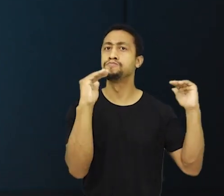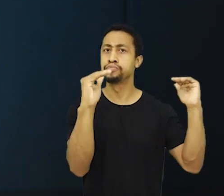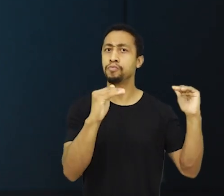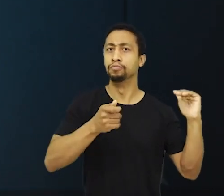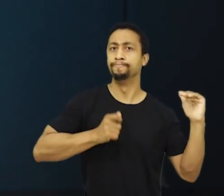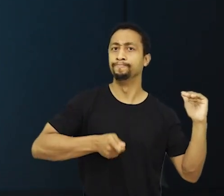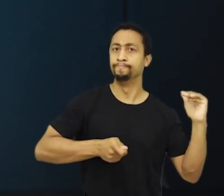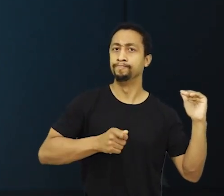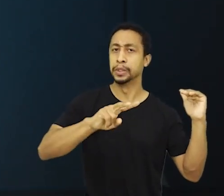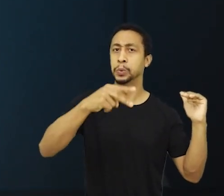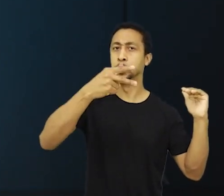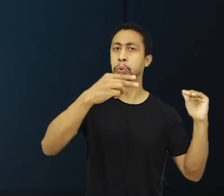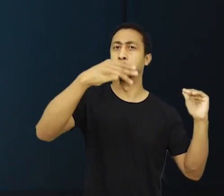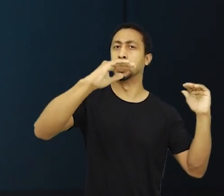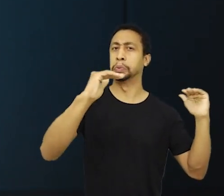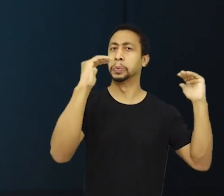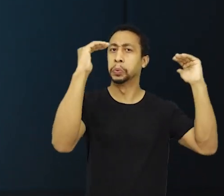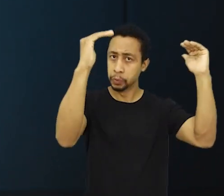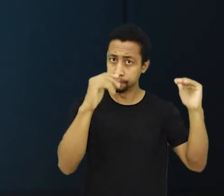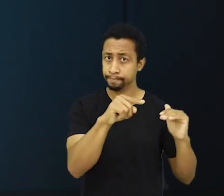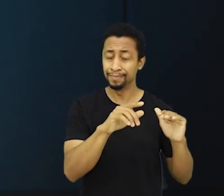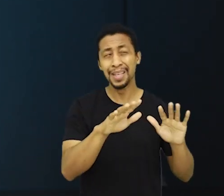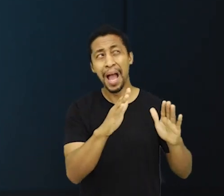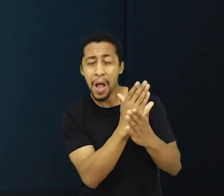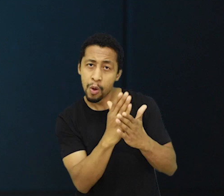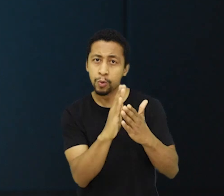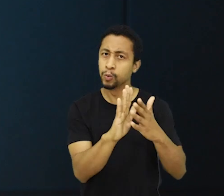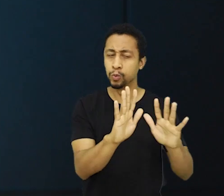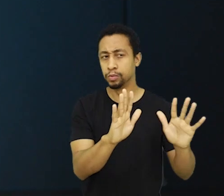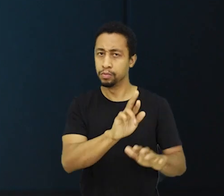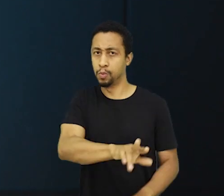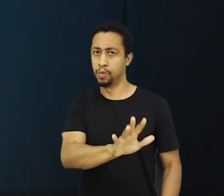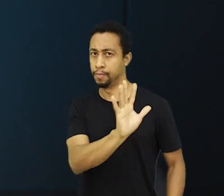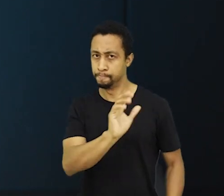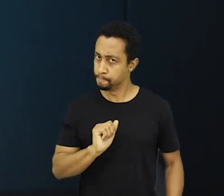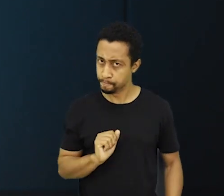e com maravilhosas exceções, foi uma